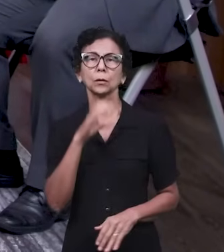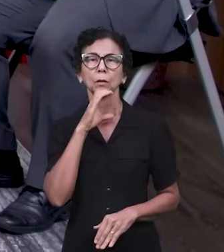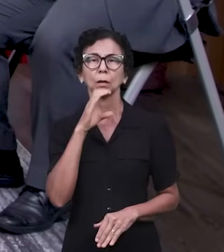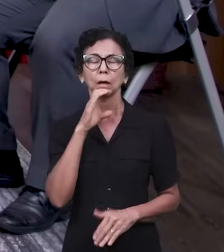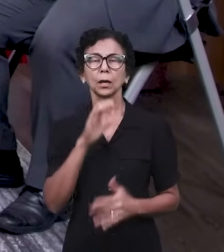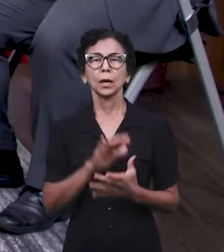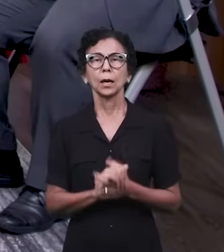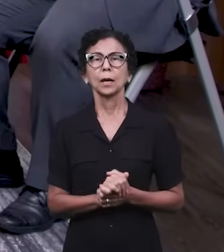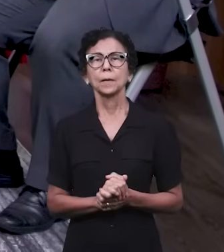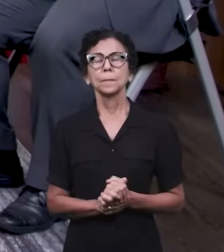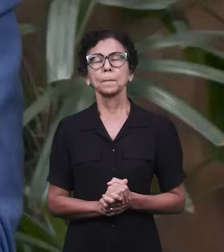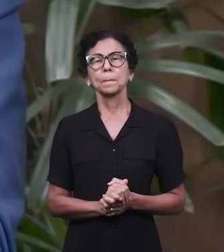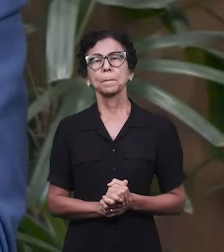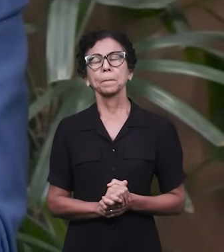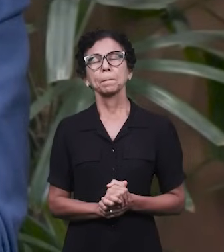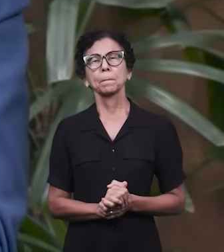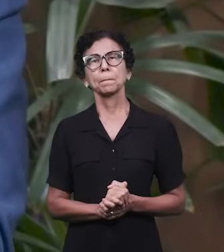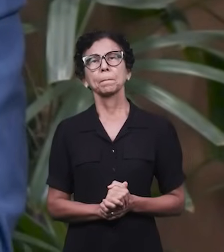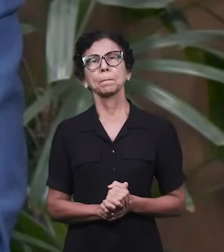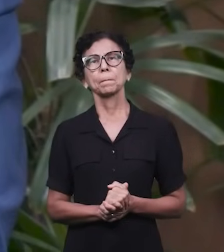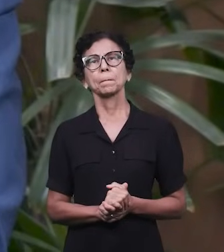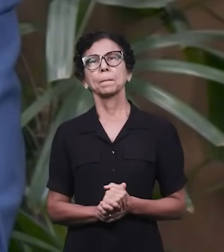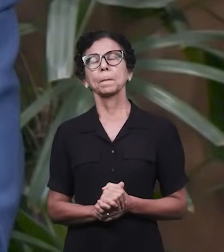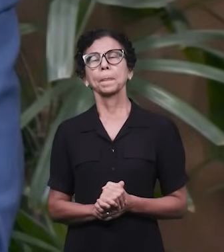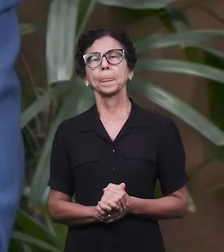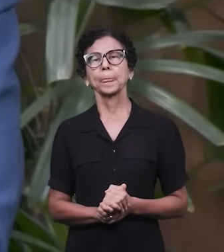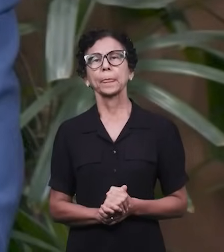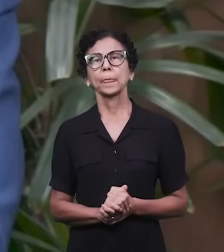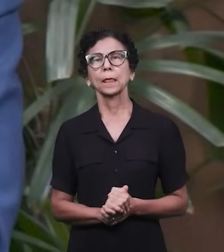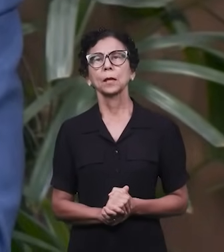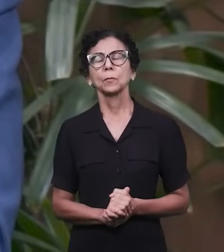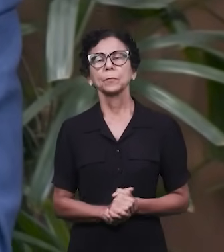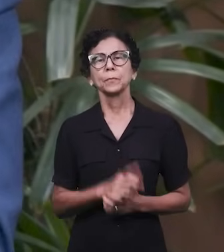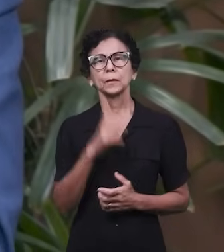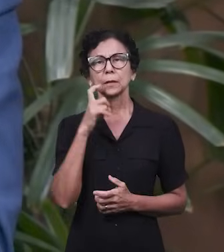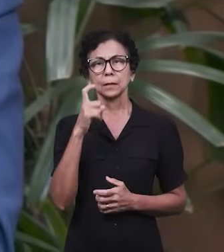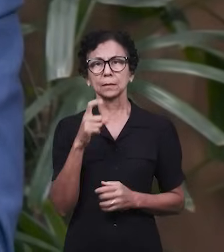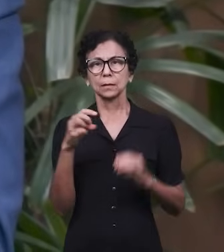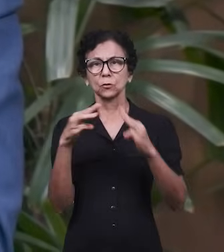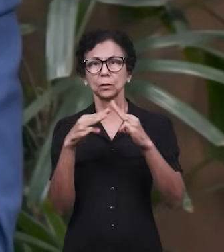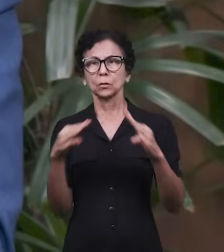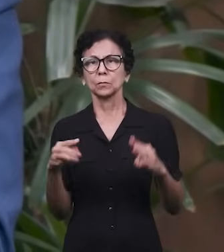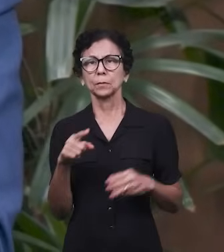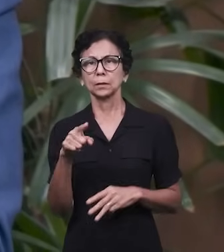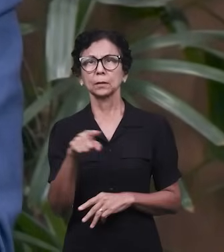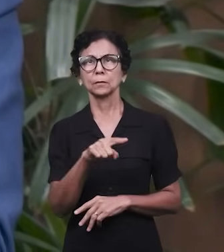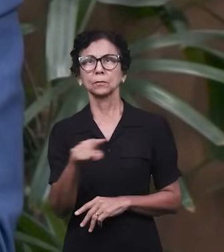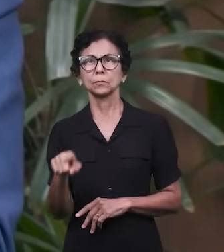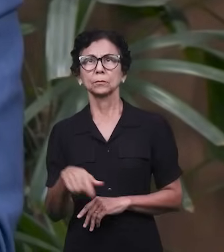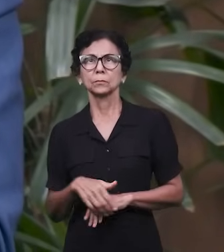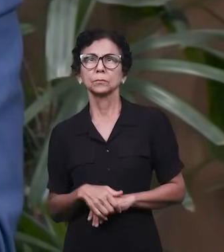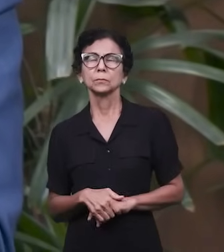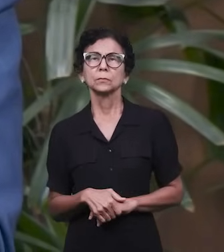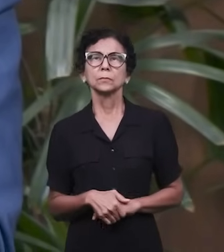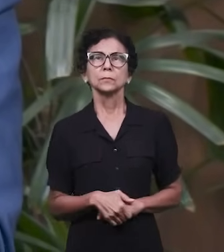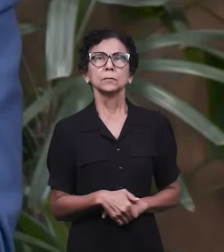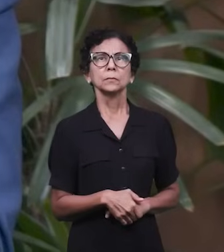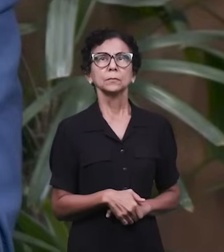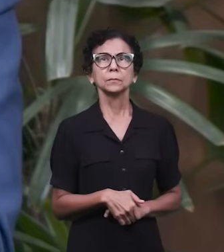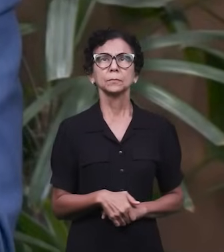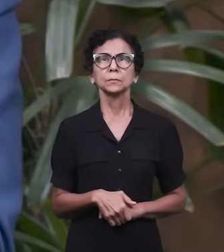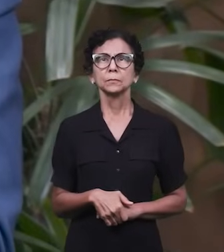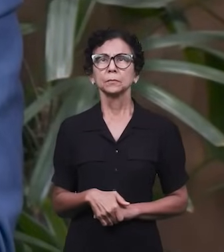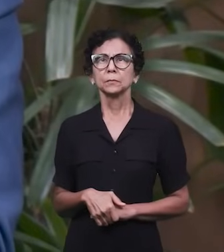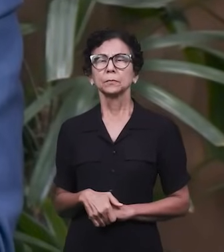ali, vocês, né, fazem isso lá no Manaim, eu acho interessante, eu fico olhando às vezes, você vê na criança um determinado viés